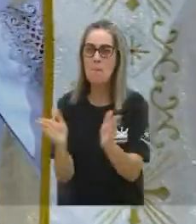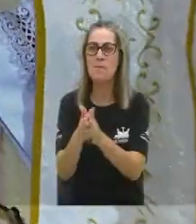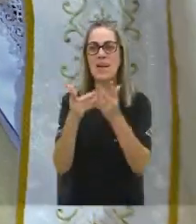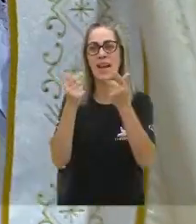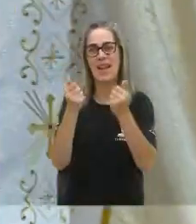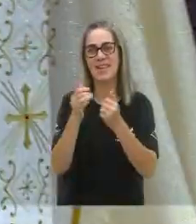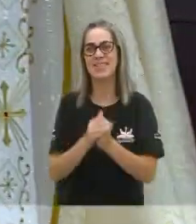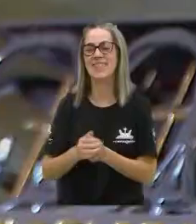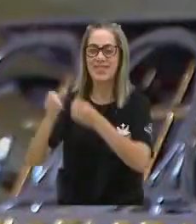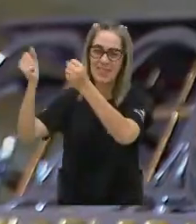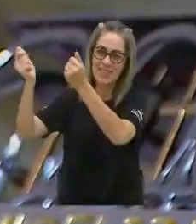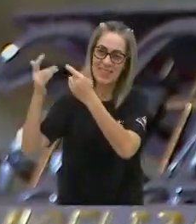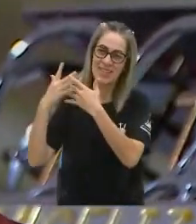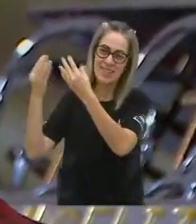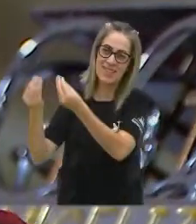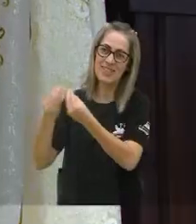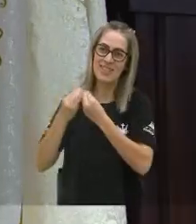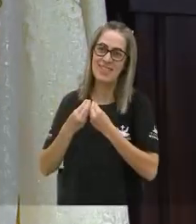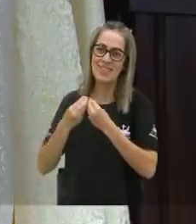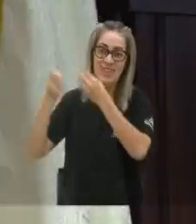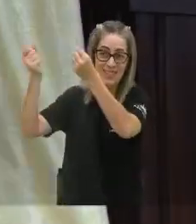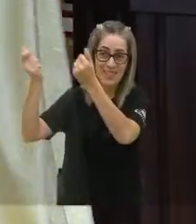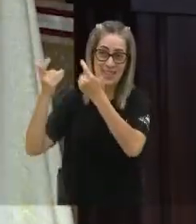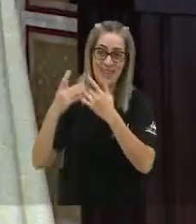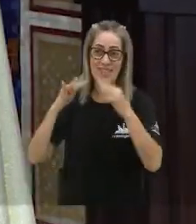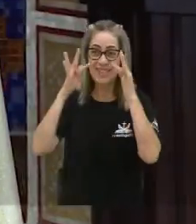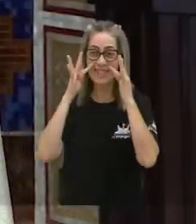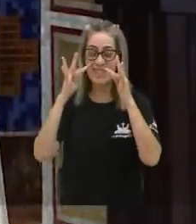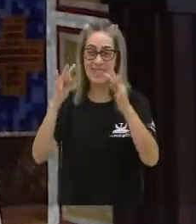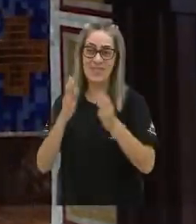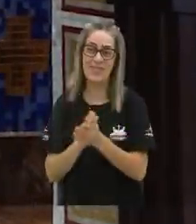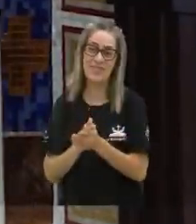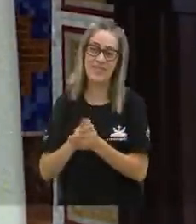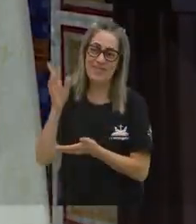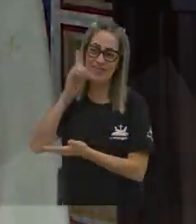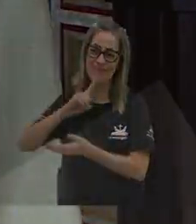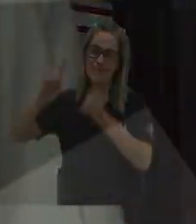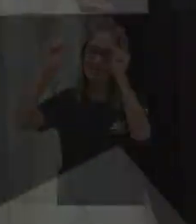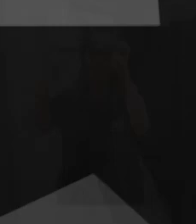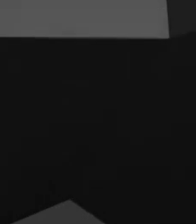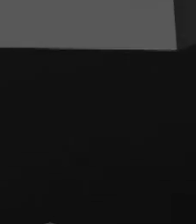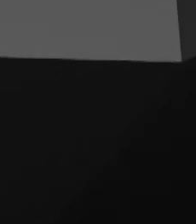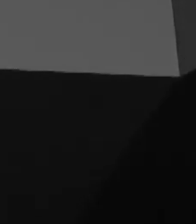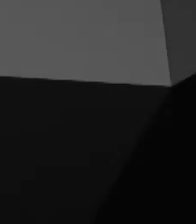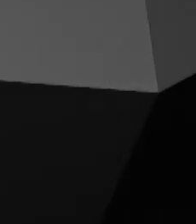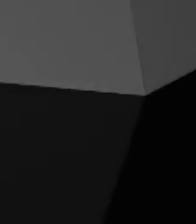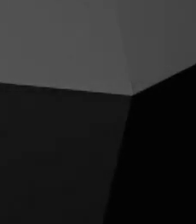recebida. Testemunhada. Deus abençoe. Ninguém...